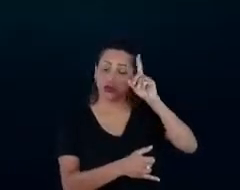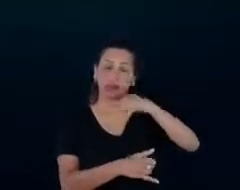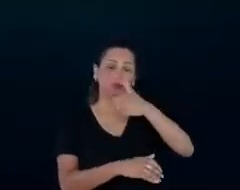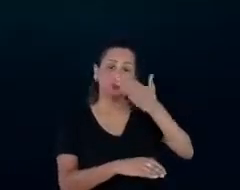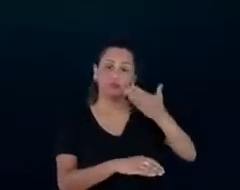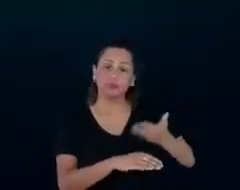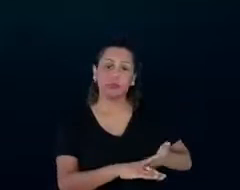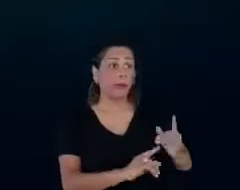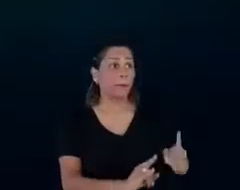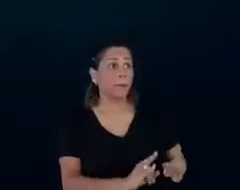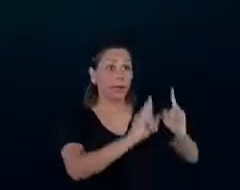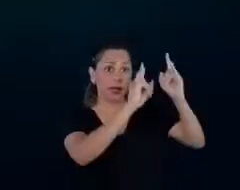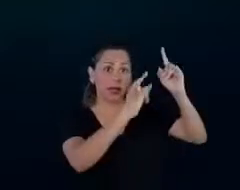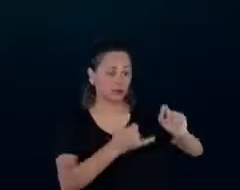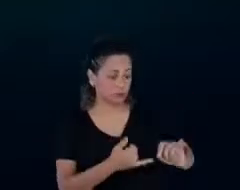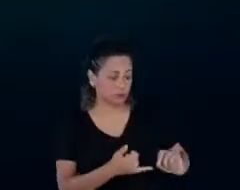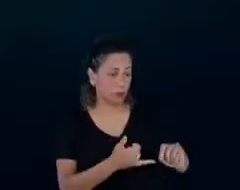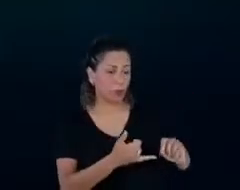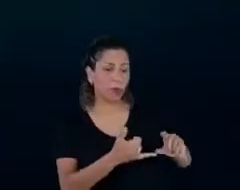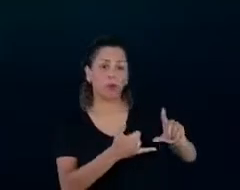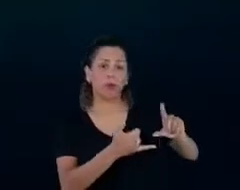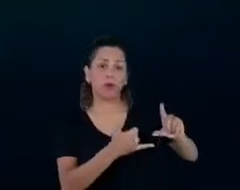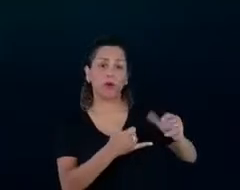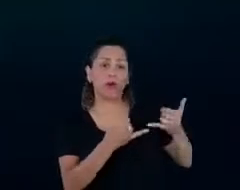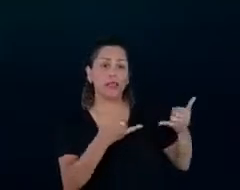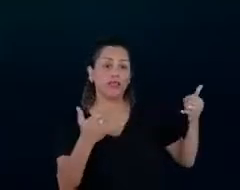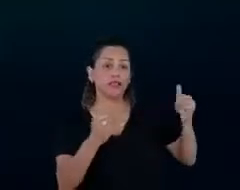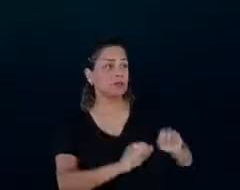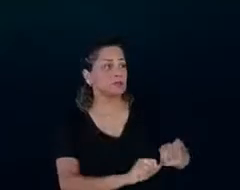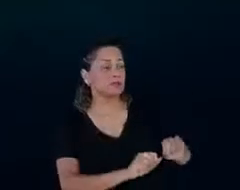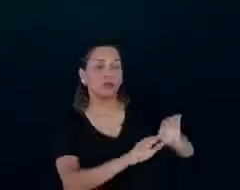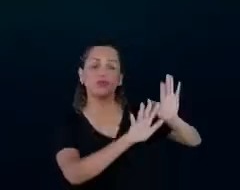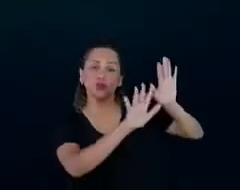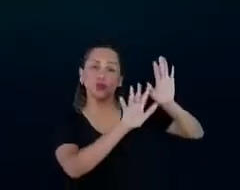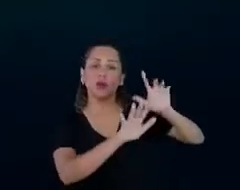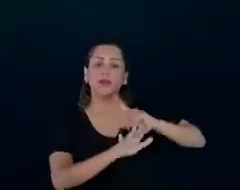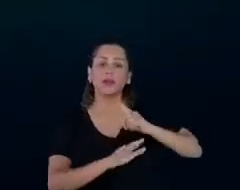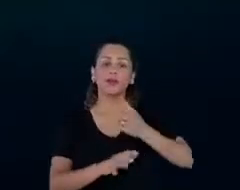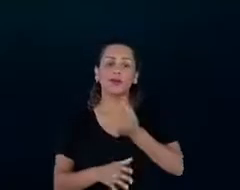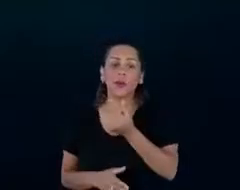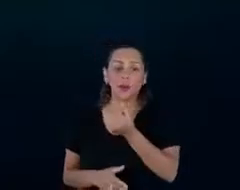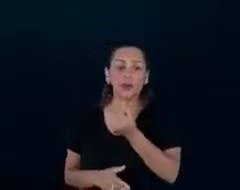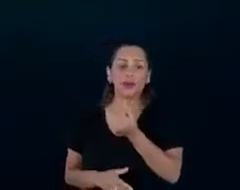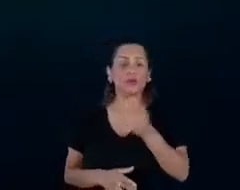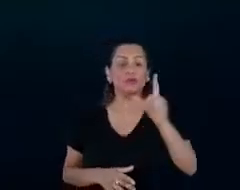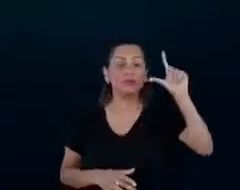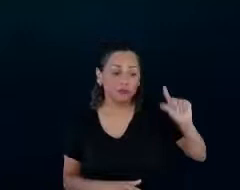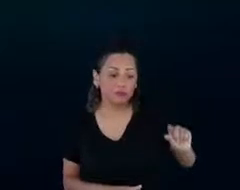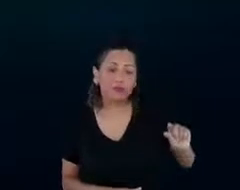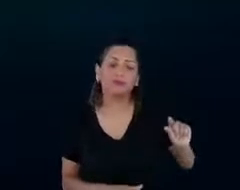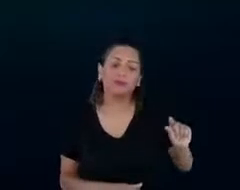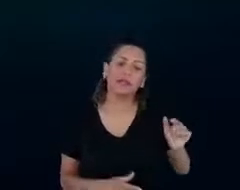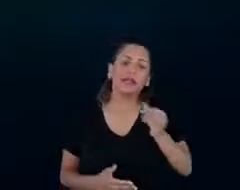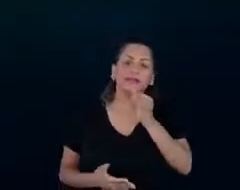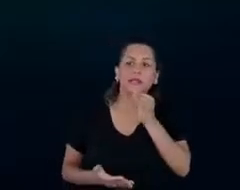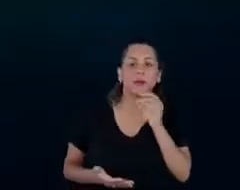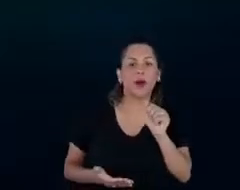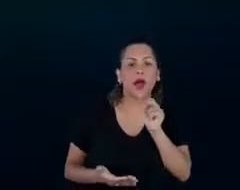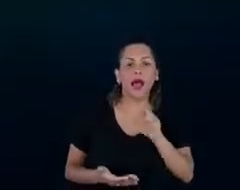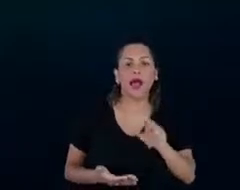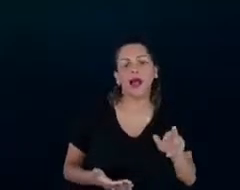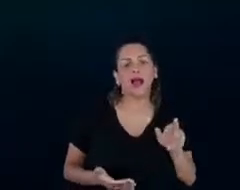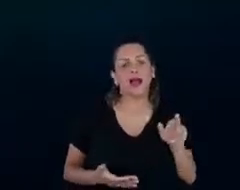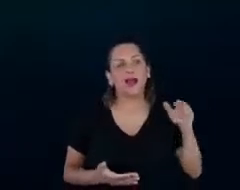para reduzir esse custo de energia. Por exemplo, para suportar, né, o uso do ar-condicionado depois do almoço, que é